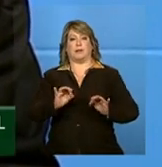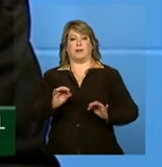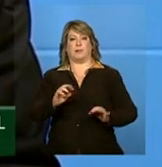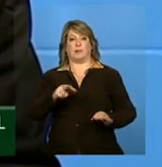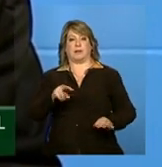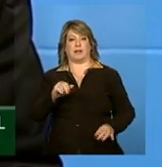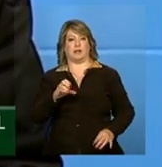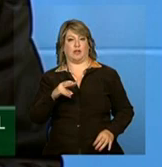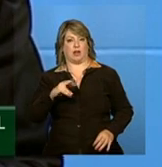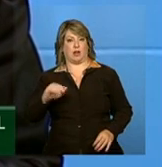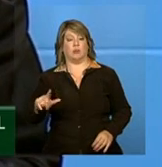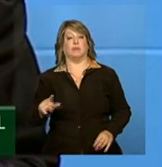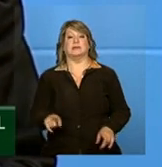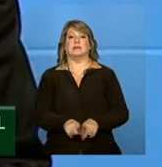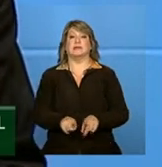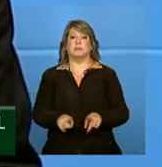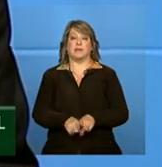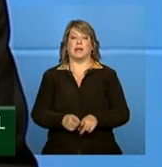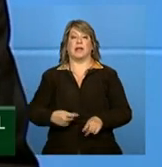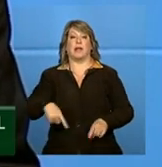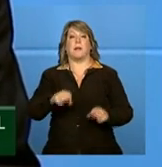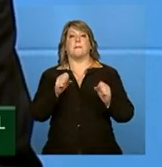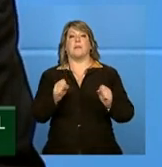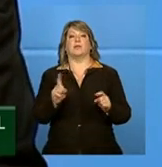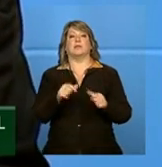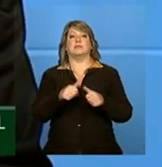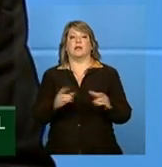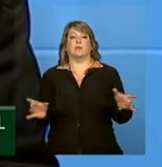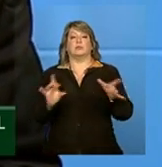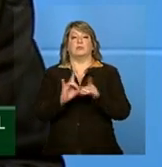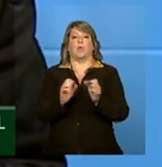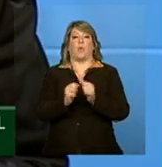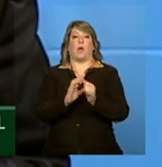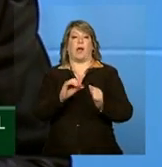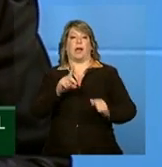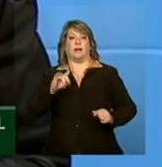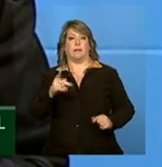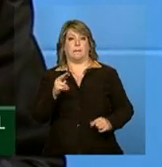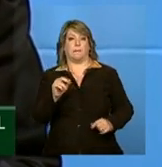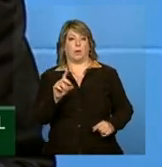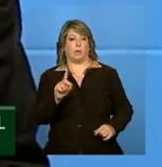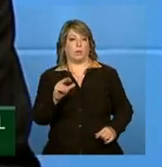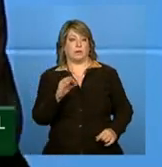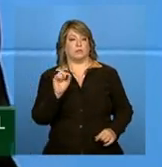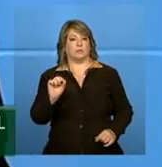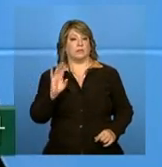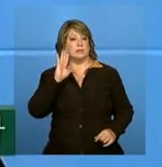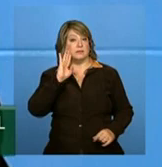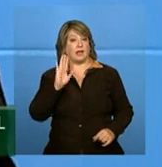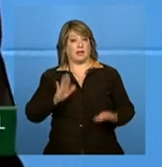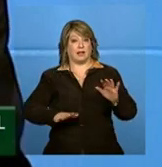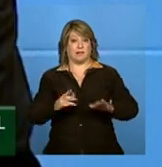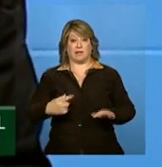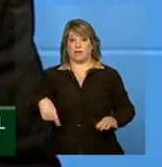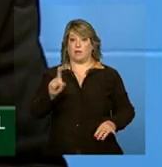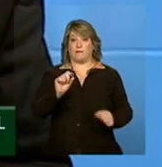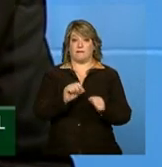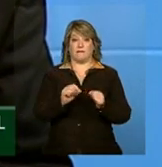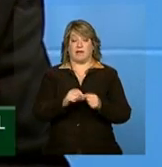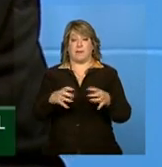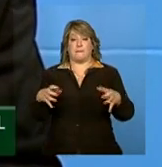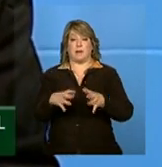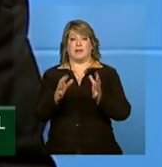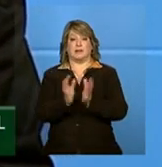também a maioria das quais podem não estar vinculadas a uma cadeia de produção, inclusive, às vezes, não fazem parte da economia